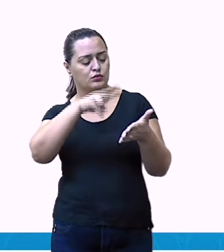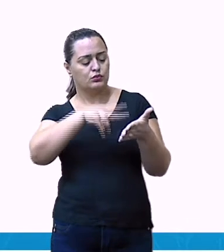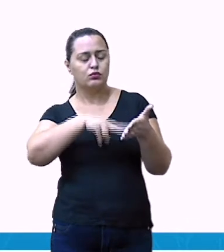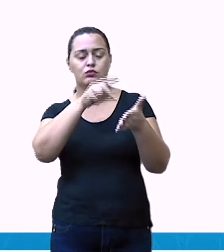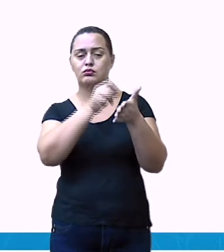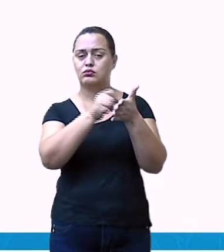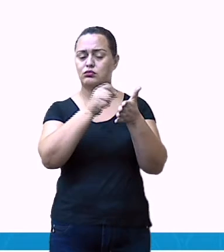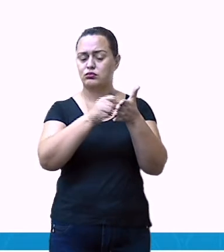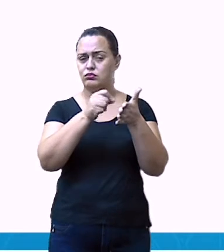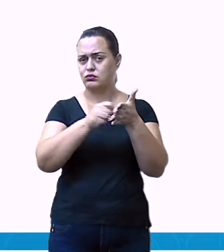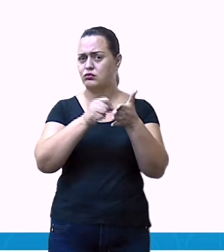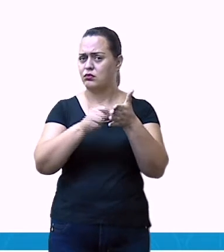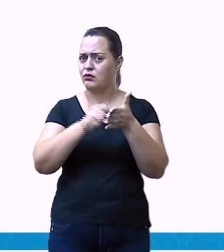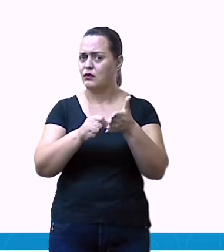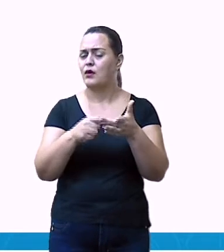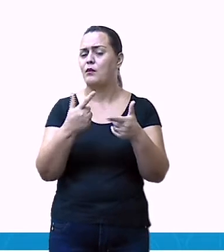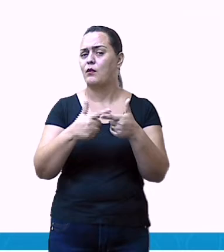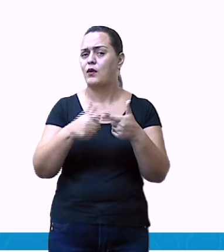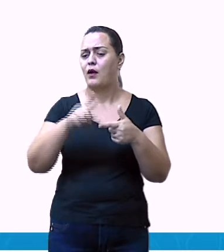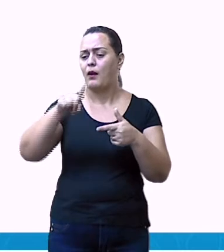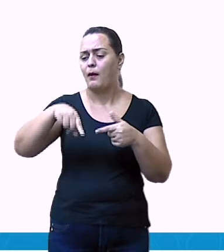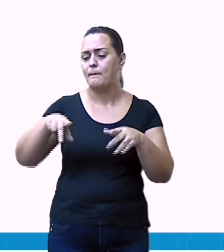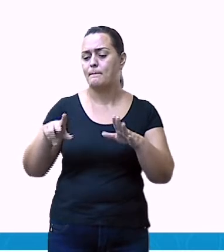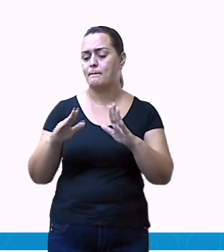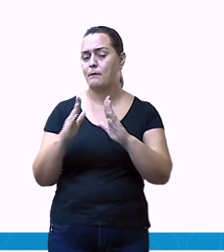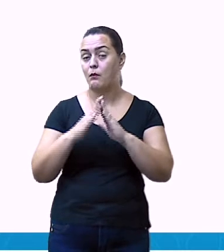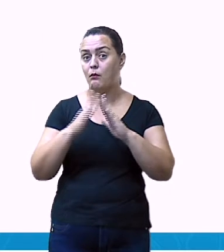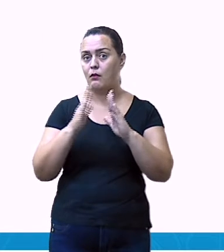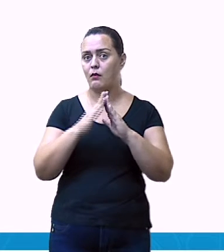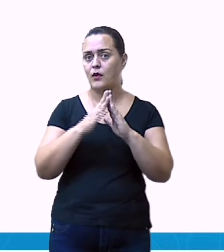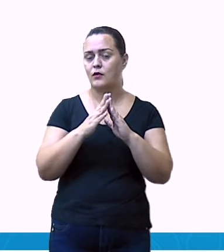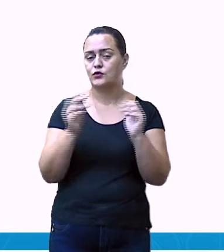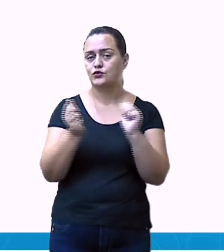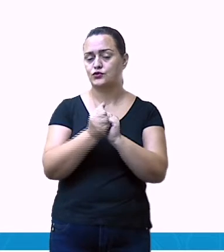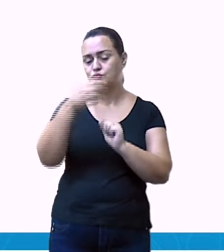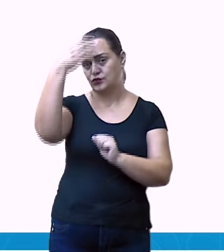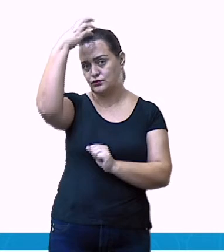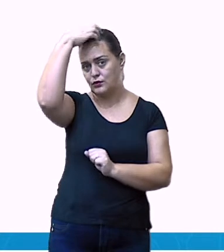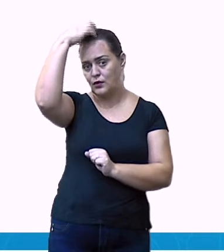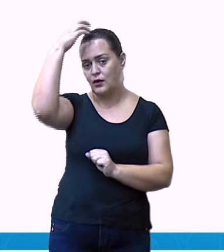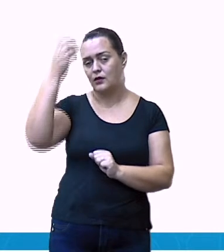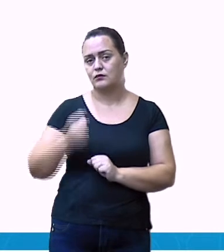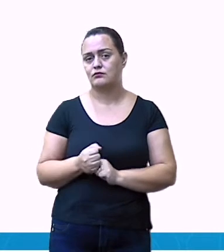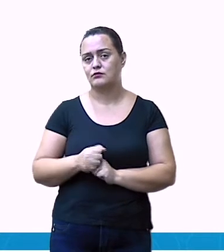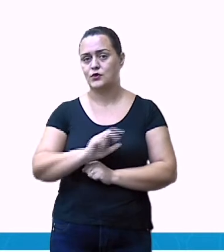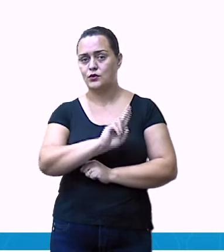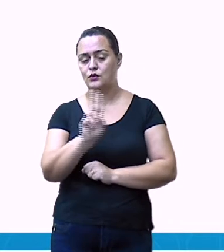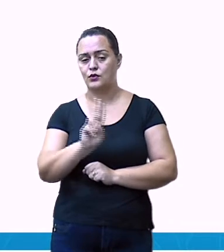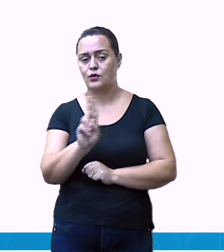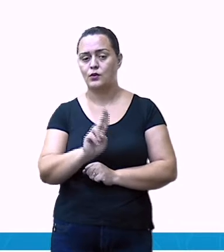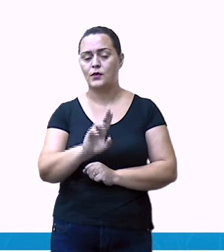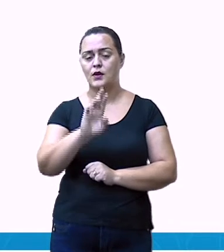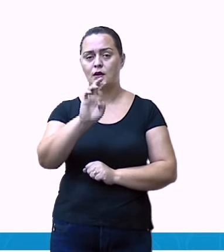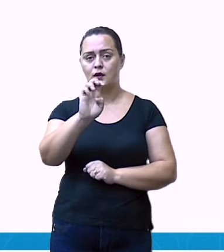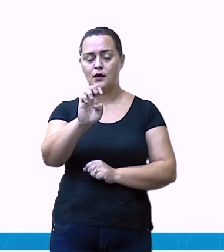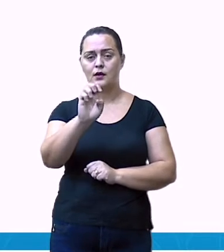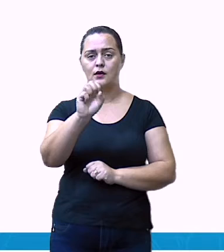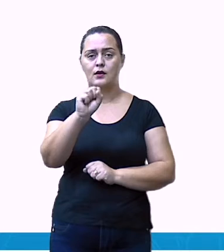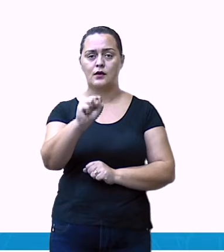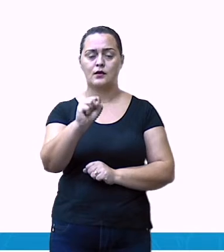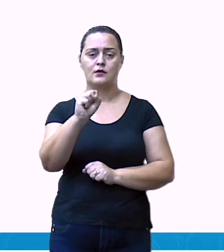escrita, até mesmo por ela ser uma escrita muito difícil. Eram os escribas, essa profissão se